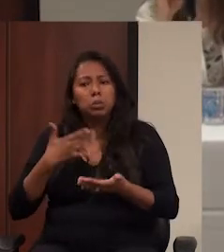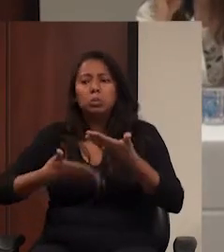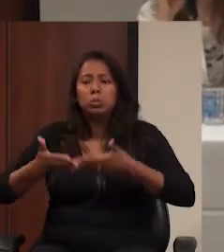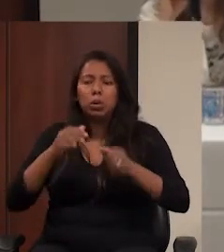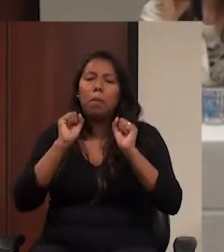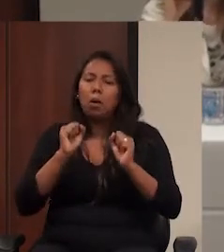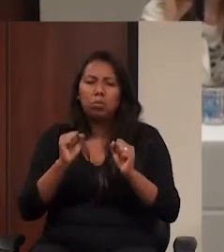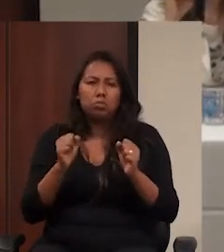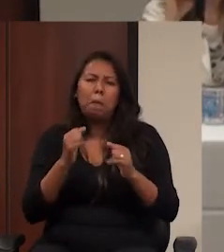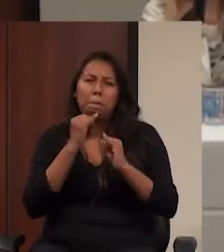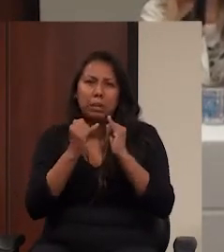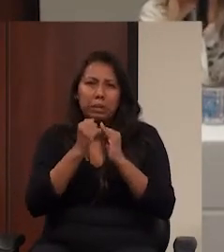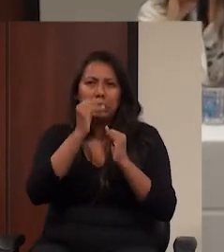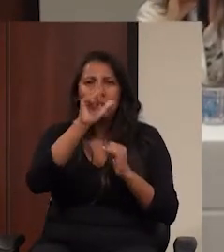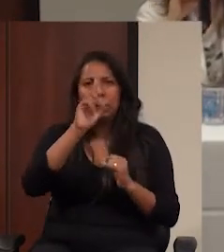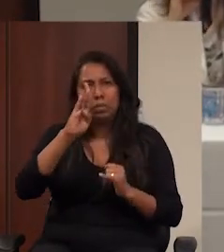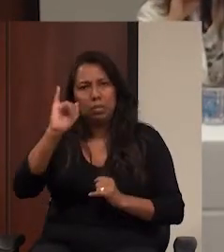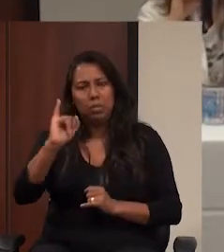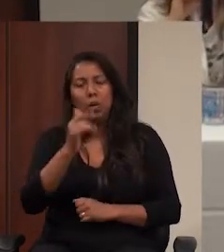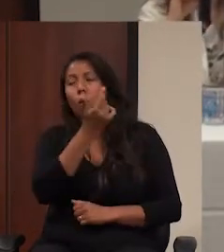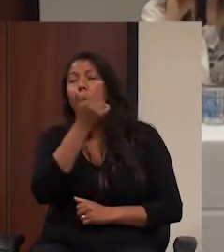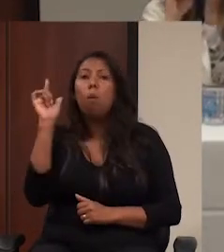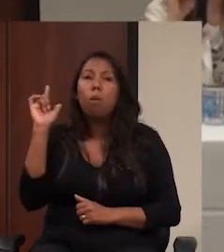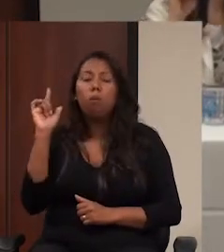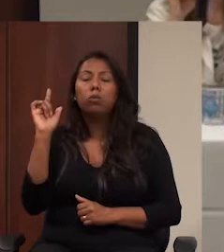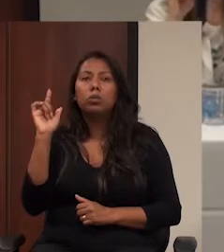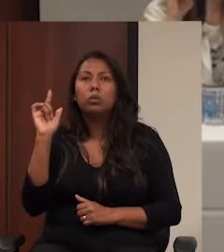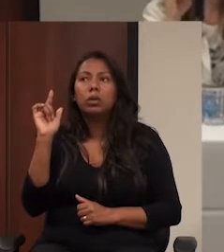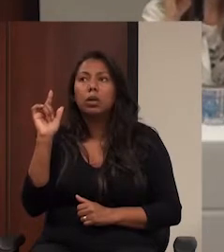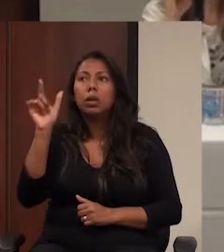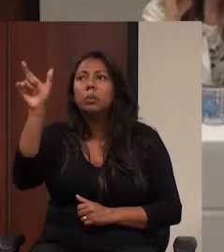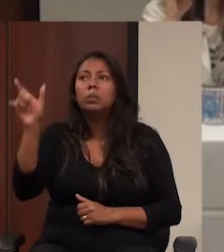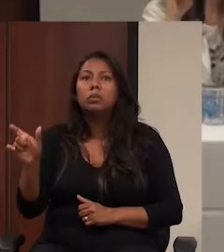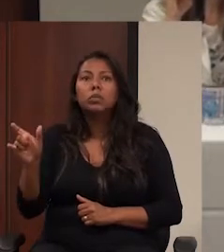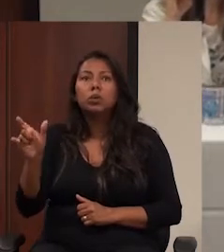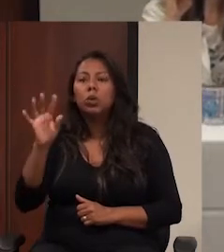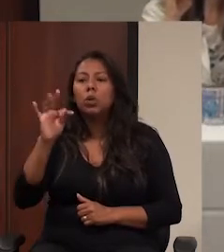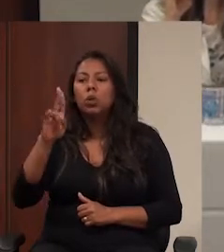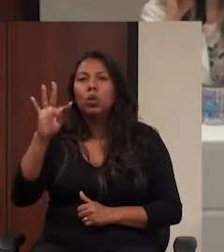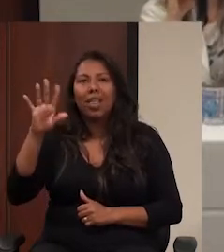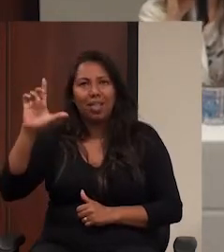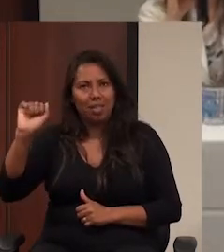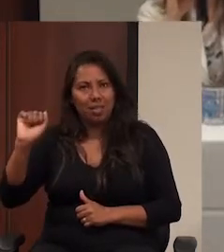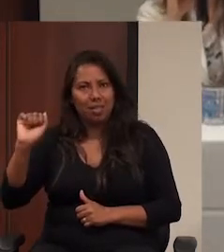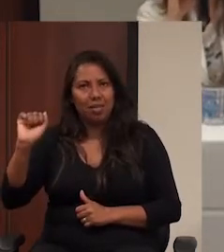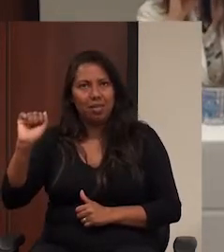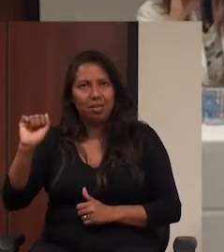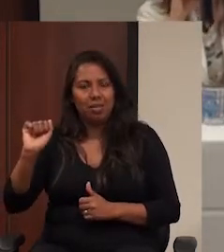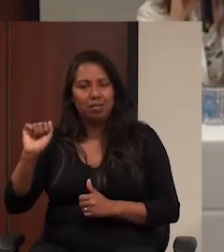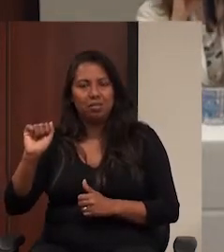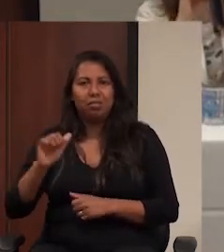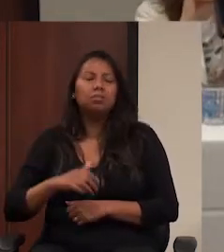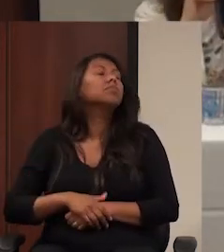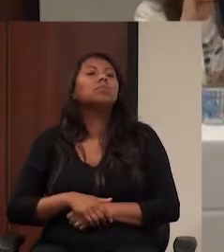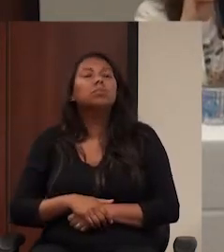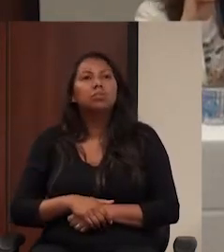LBI. E tem uma outra figura, né, que é a tutela, e que eles chamam a